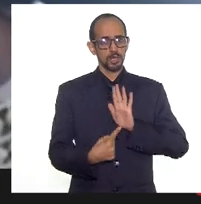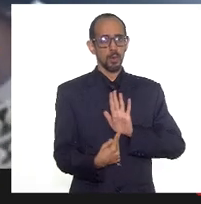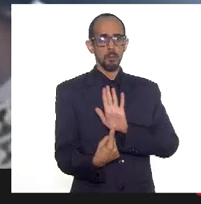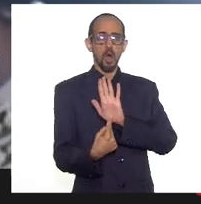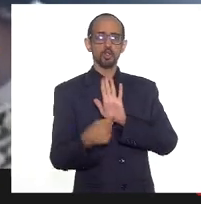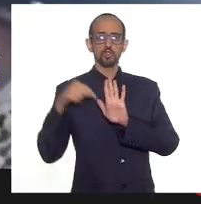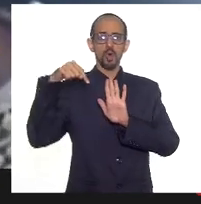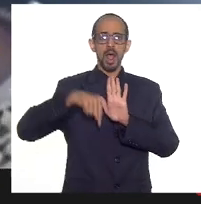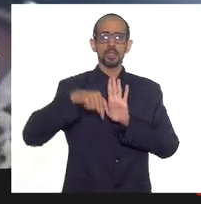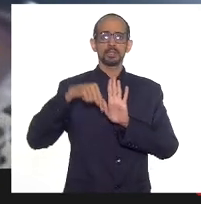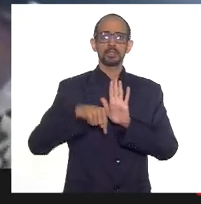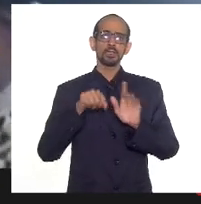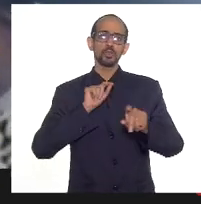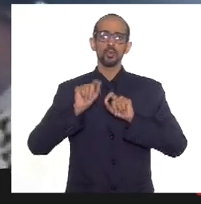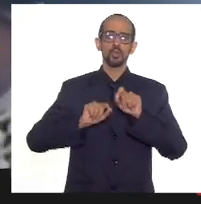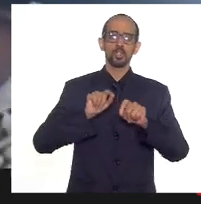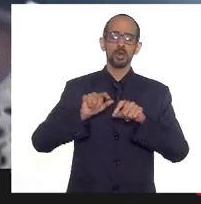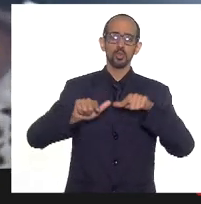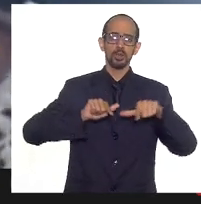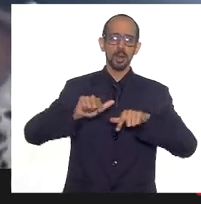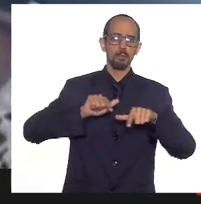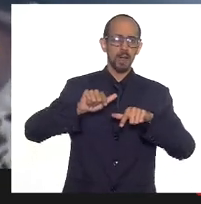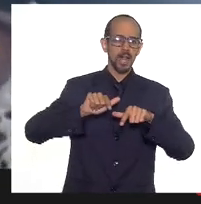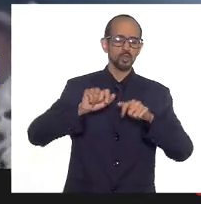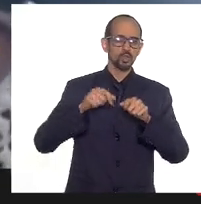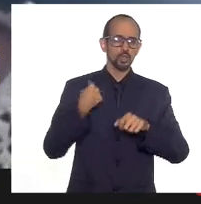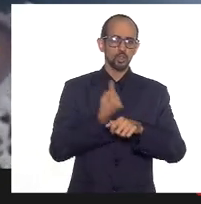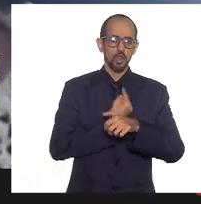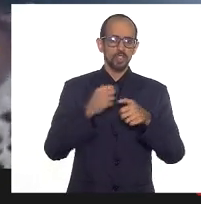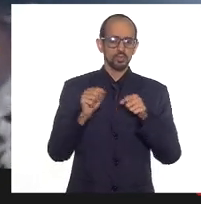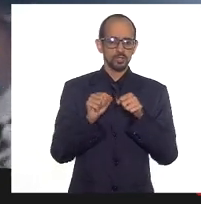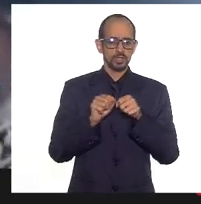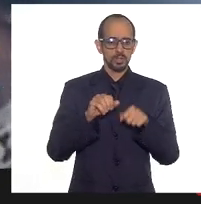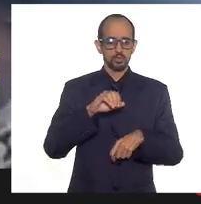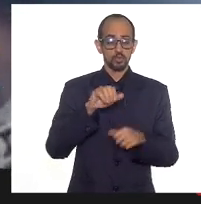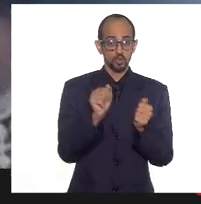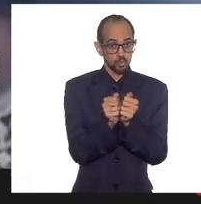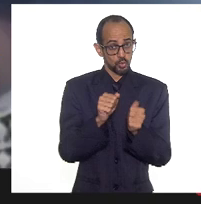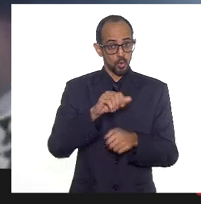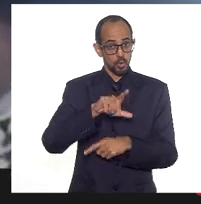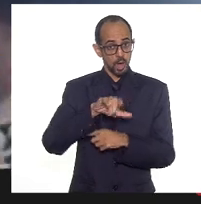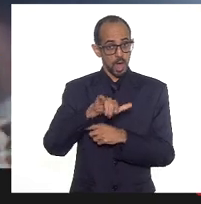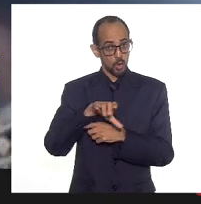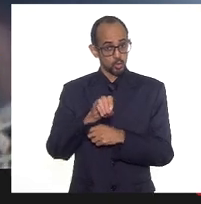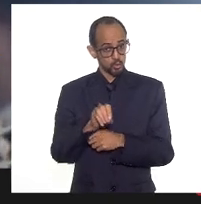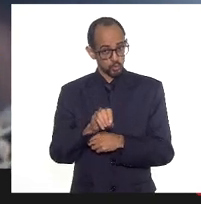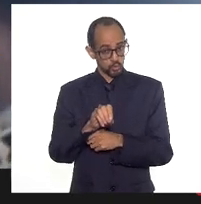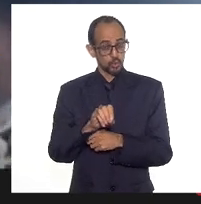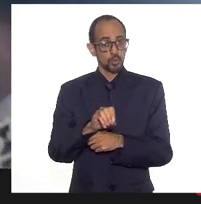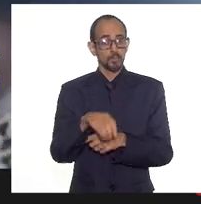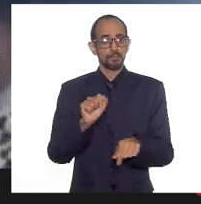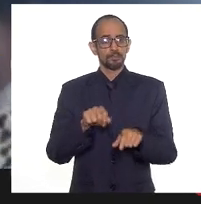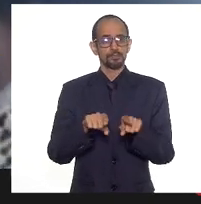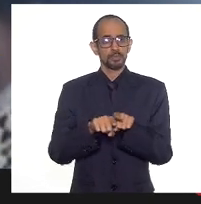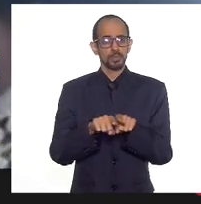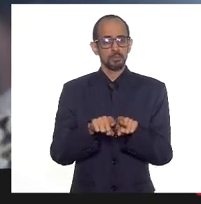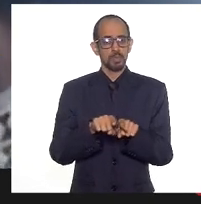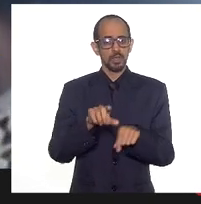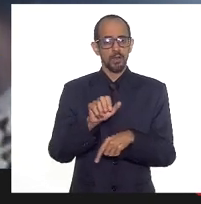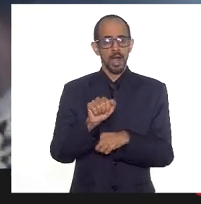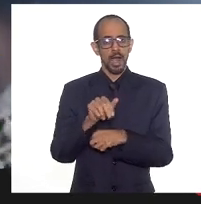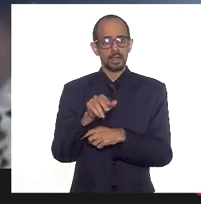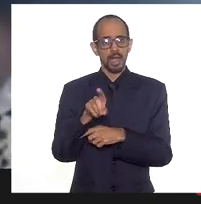o trabalho que foi feito na época sob coordenação do Cláudio Nascimento e do Adailton Moreira, com a discussão de uma primeira política